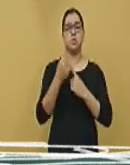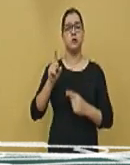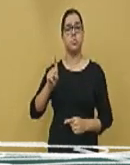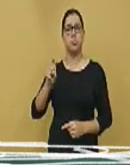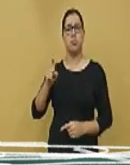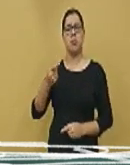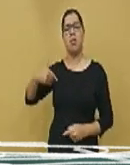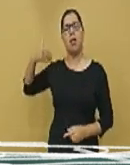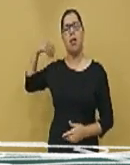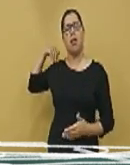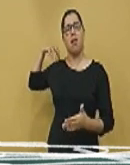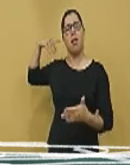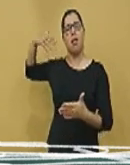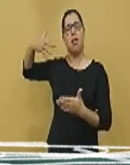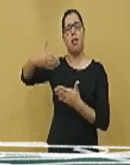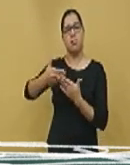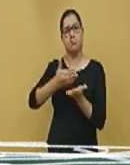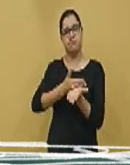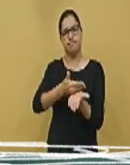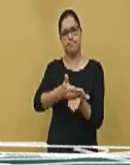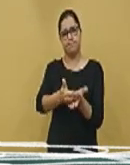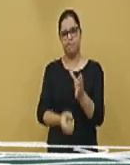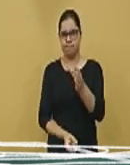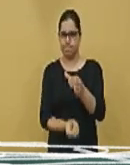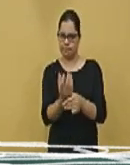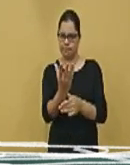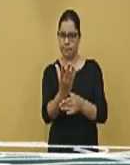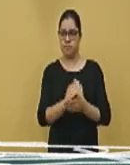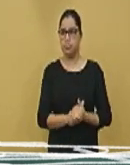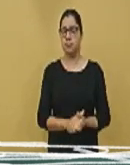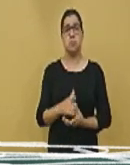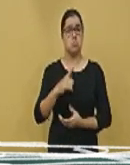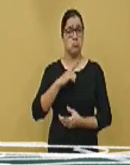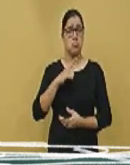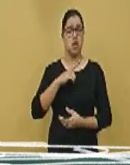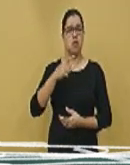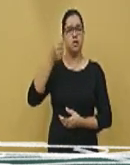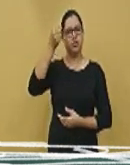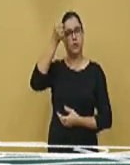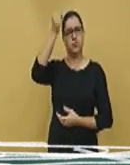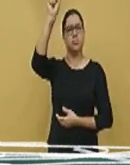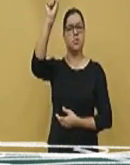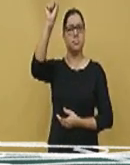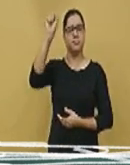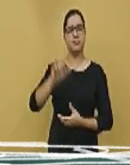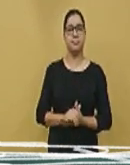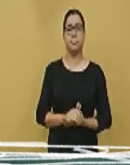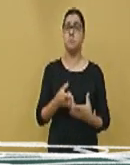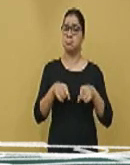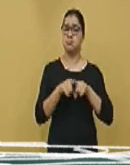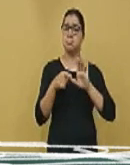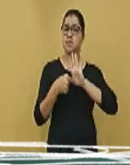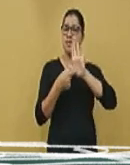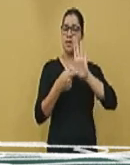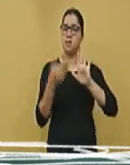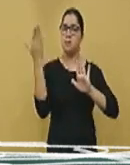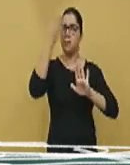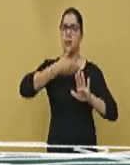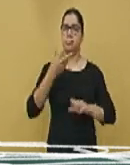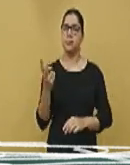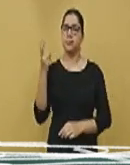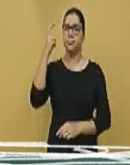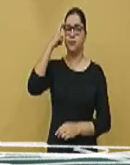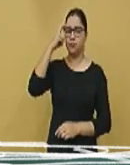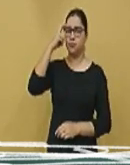criada. E tem mostrado com bastante sucesso. Tem mostrado através da cultura que